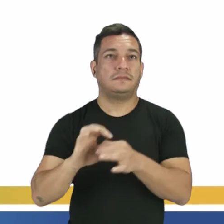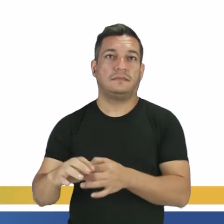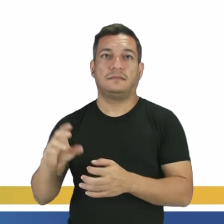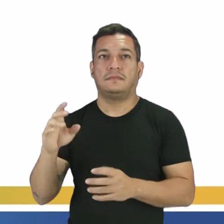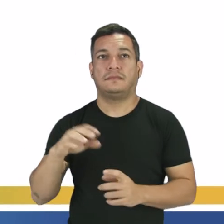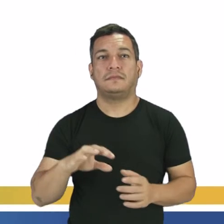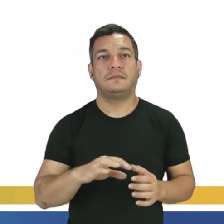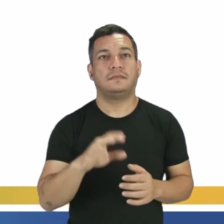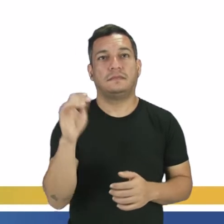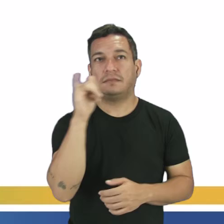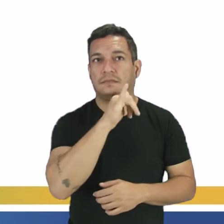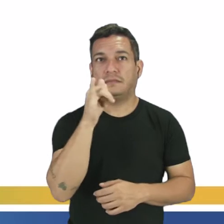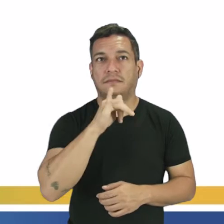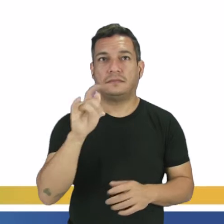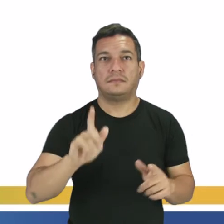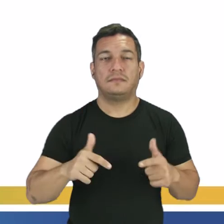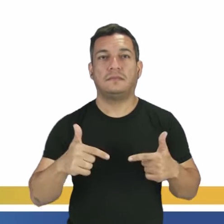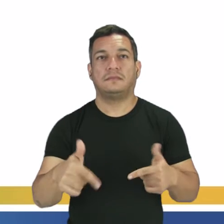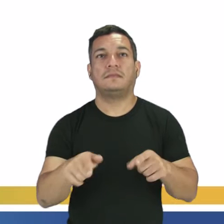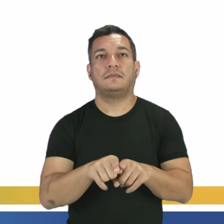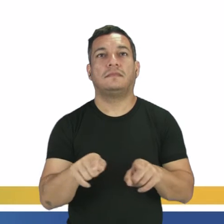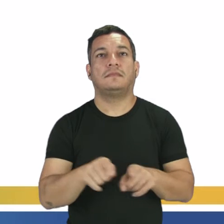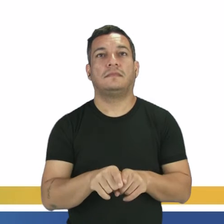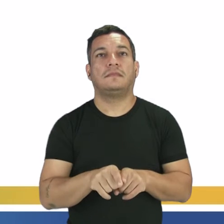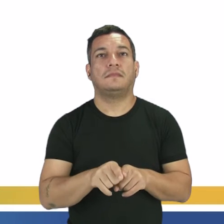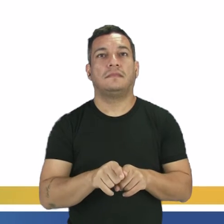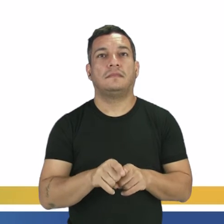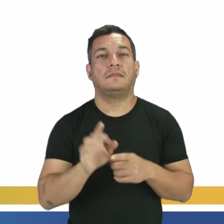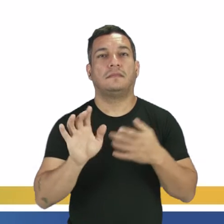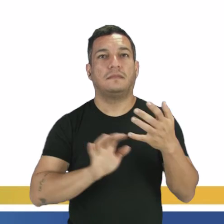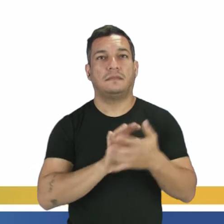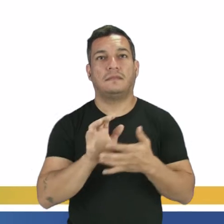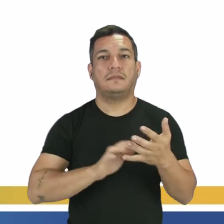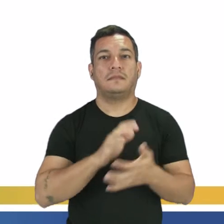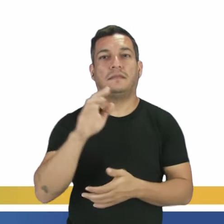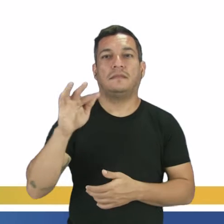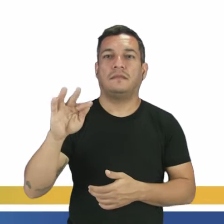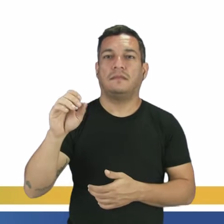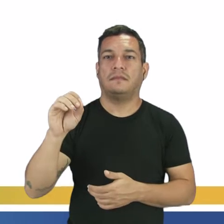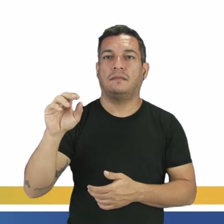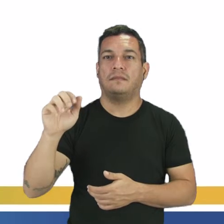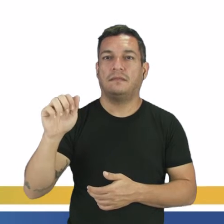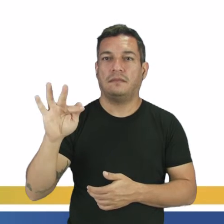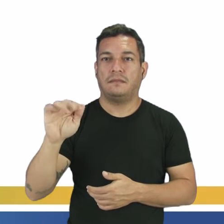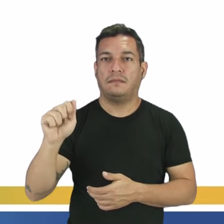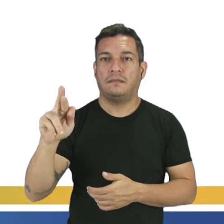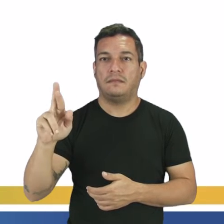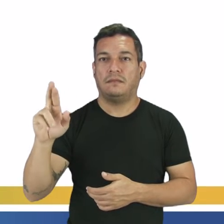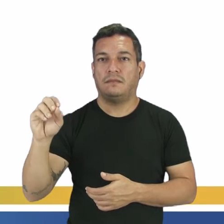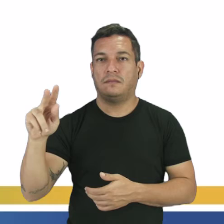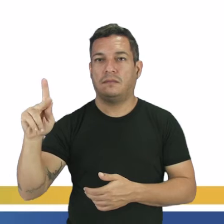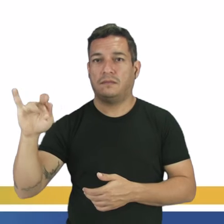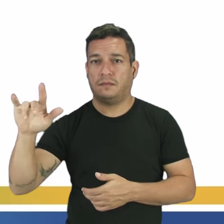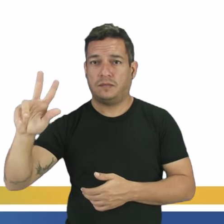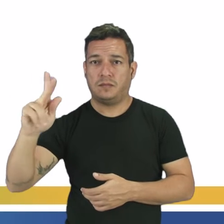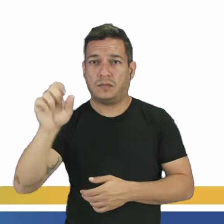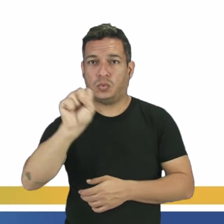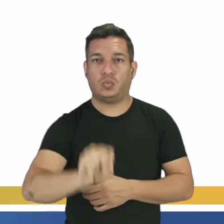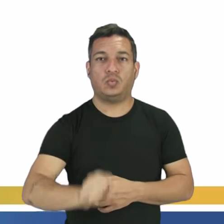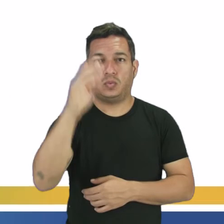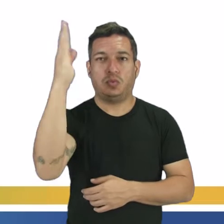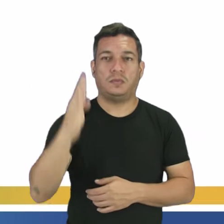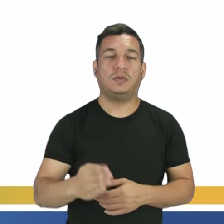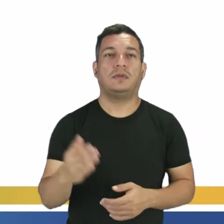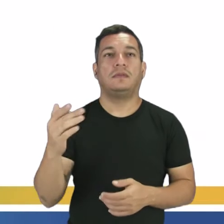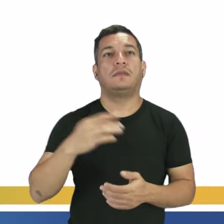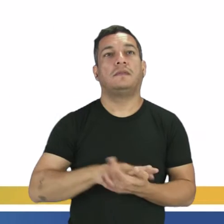da unificação italiana e lutou também na Revolução Farroupilha, no sul do Brasil, na segunda metade